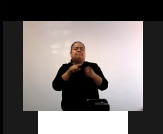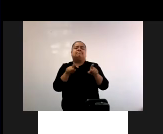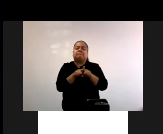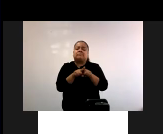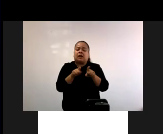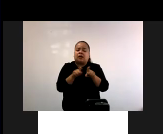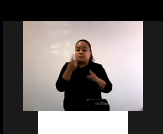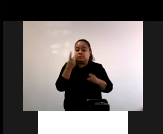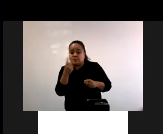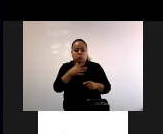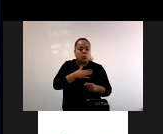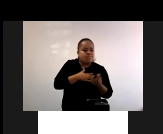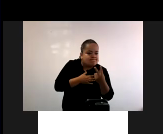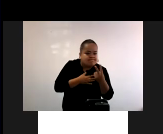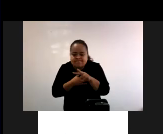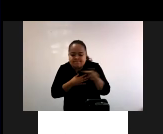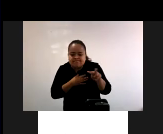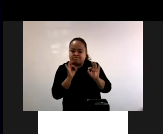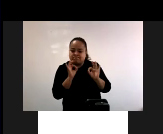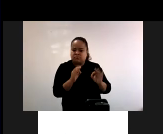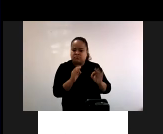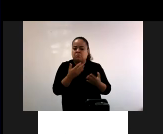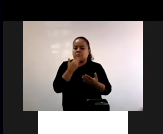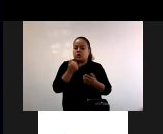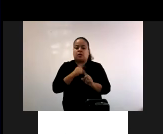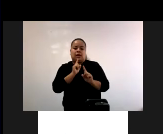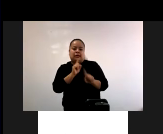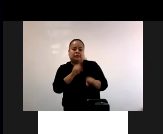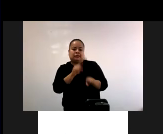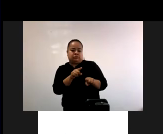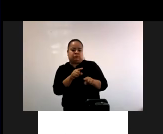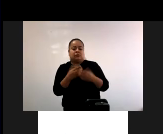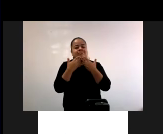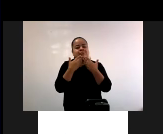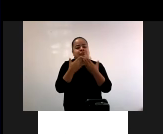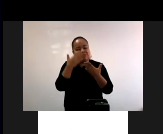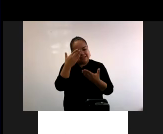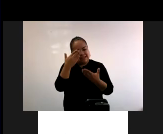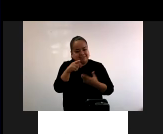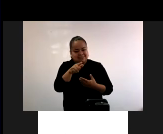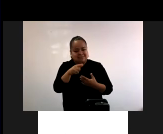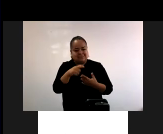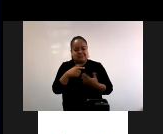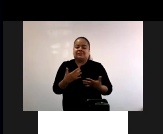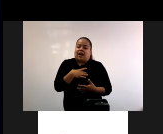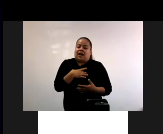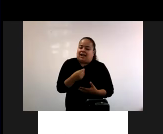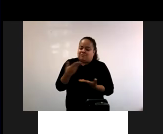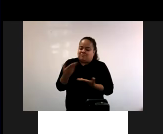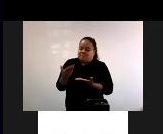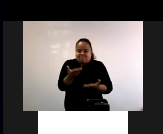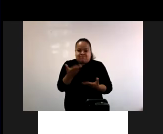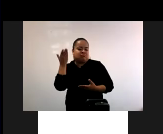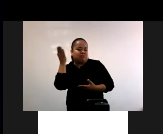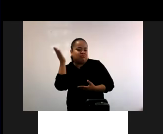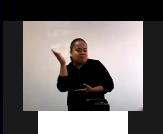estou atenta a qualquer pergunta e poder responder a qualquer pergunta, e novamente pela oportunidade. É uma honra estar aqui